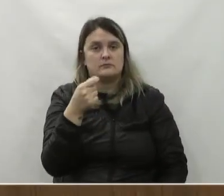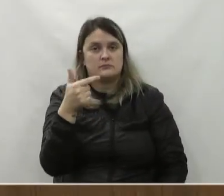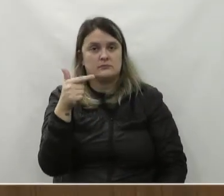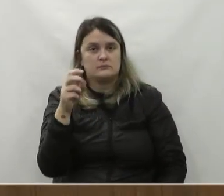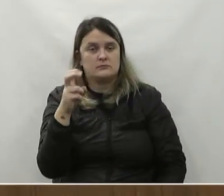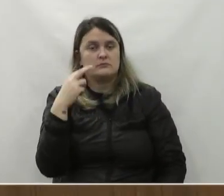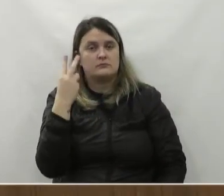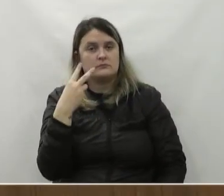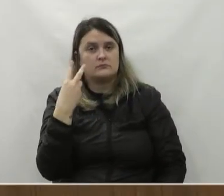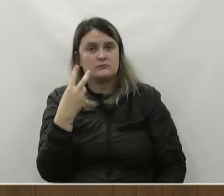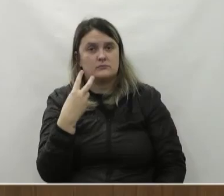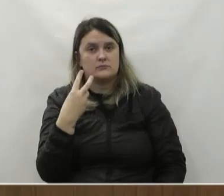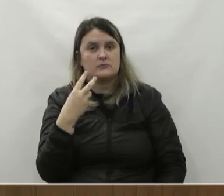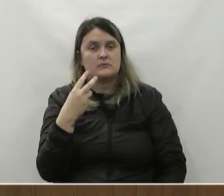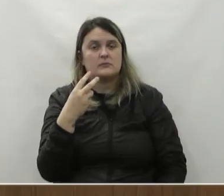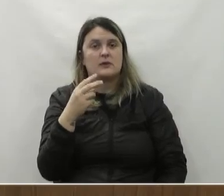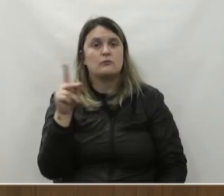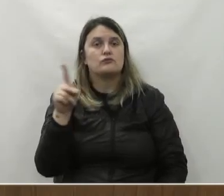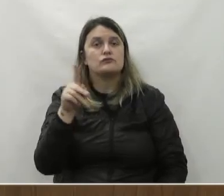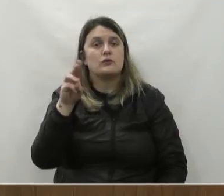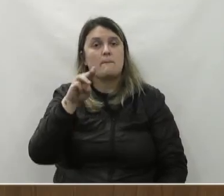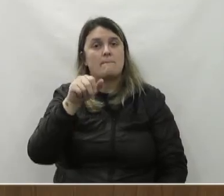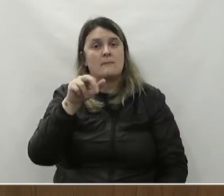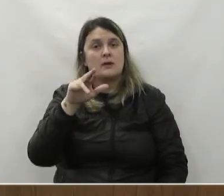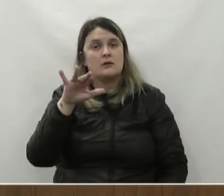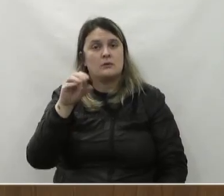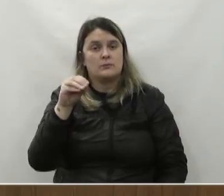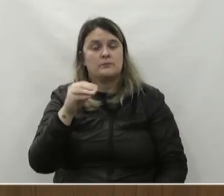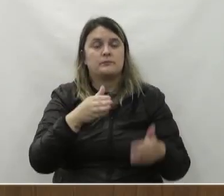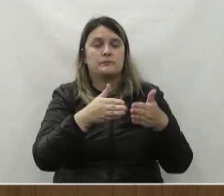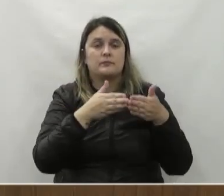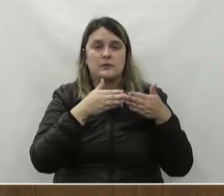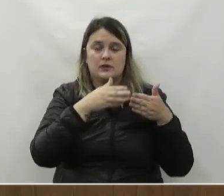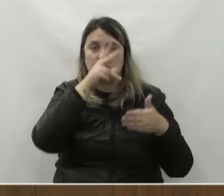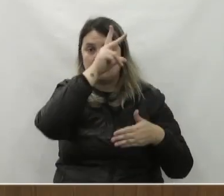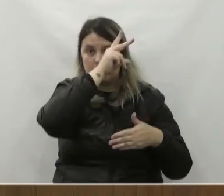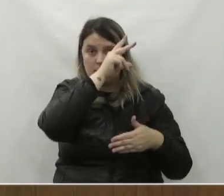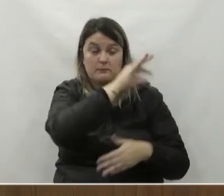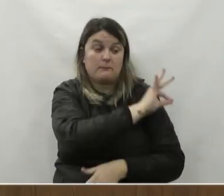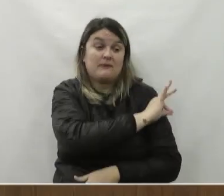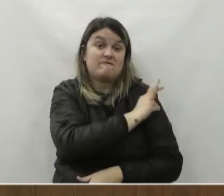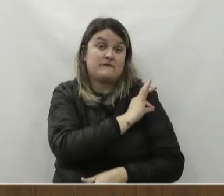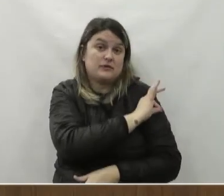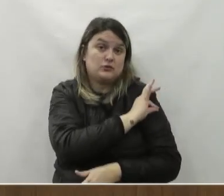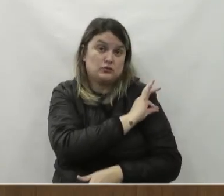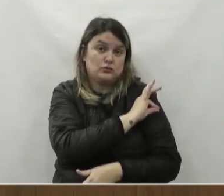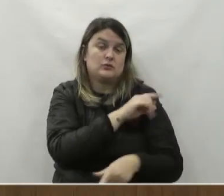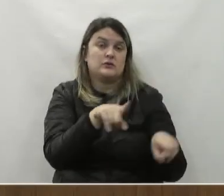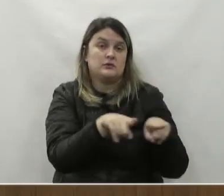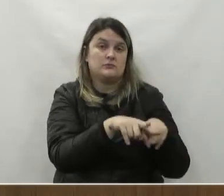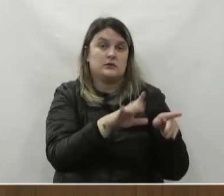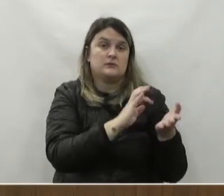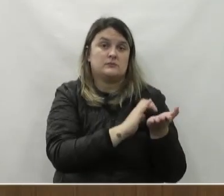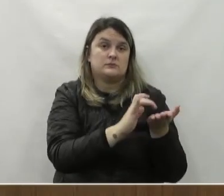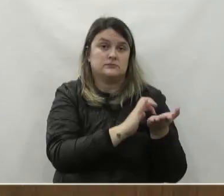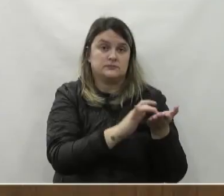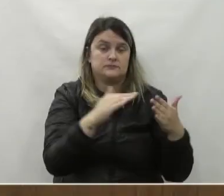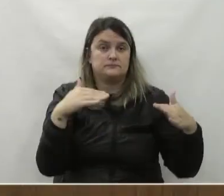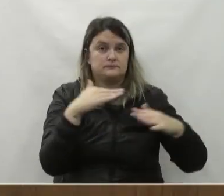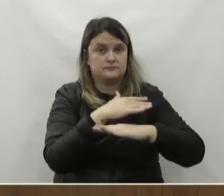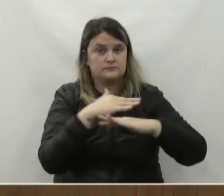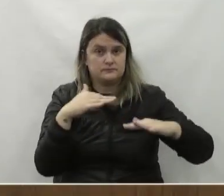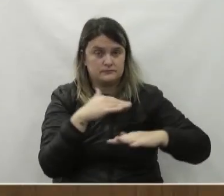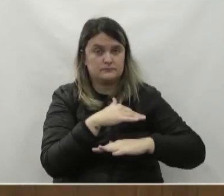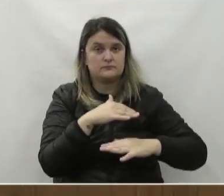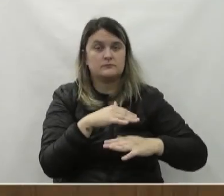247/2025, do vereador Márcio Fernando Utzig, ao excelentíssimo senhor prefeito municipal e à Secretaria de Trânsito,